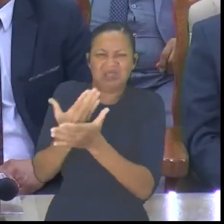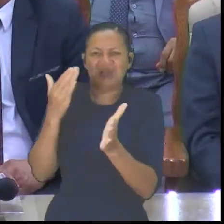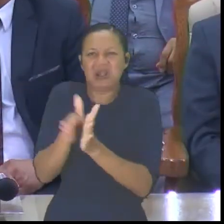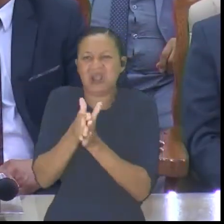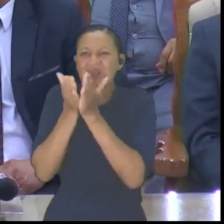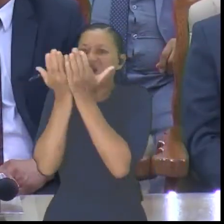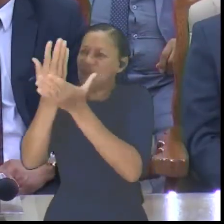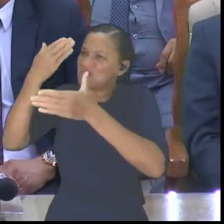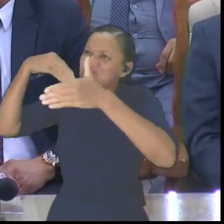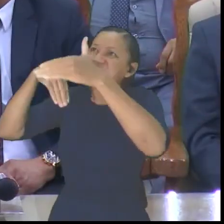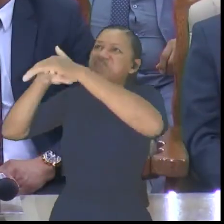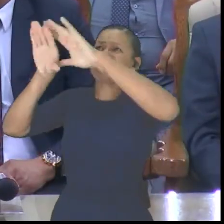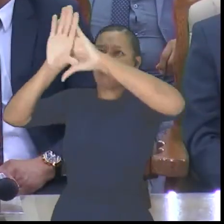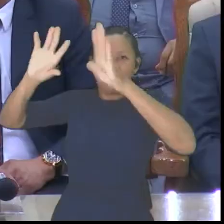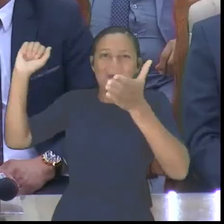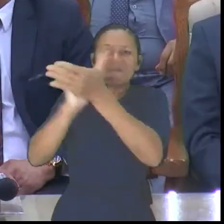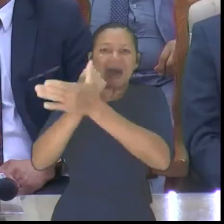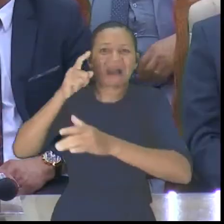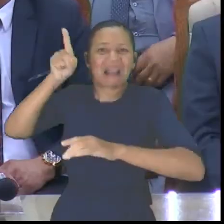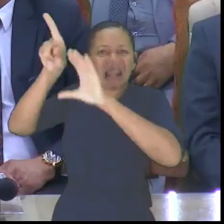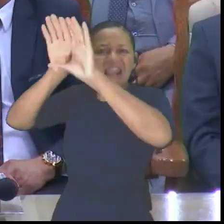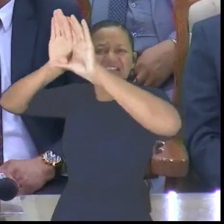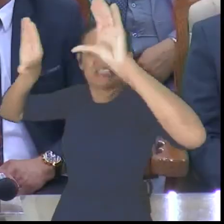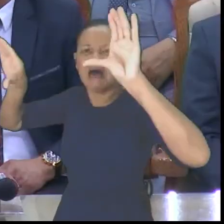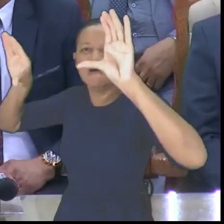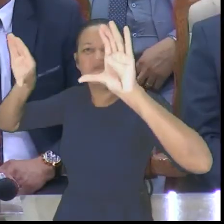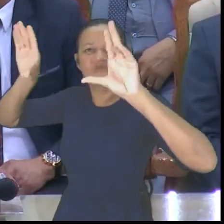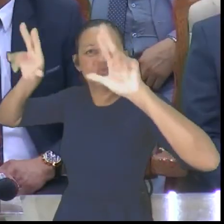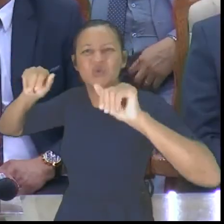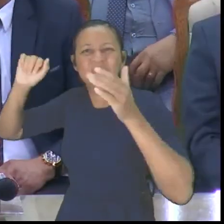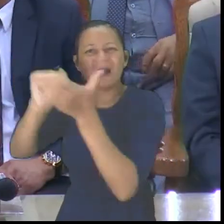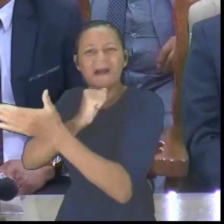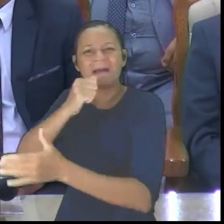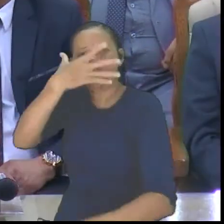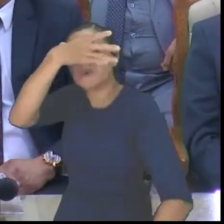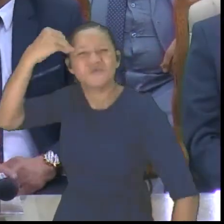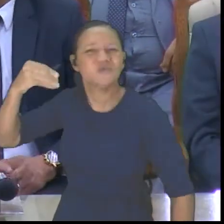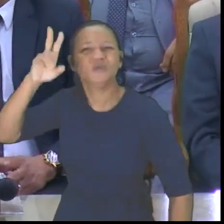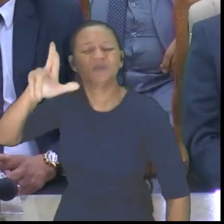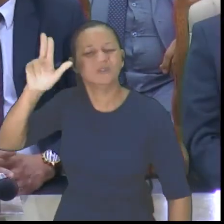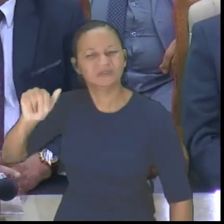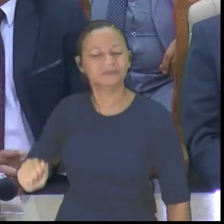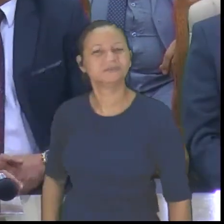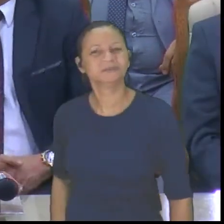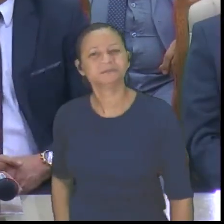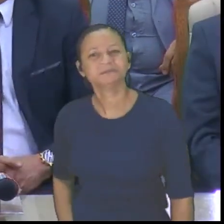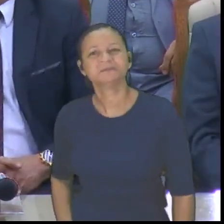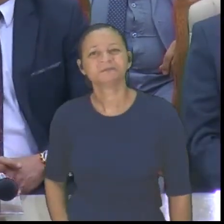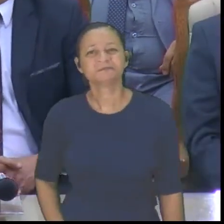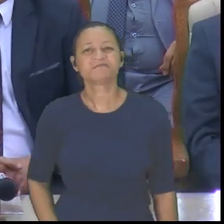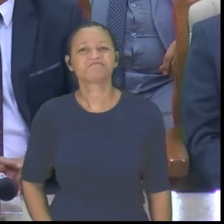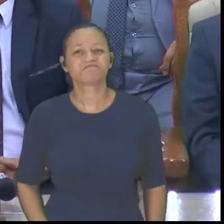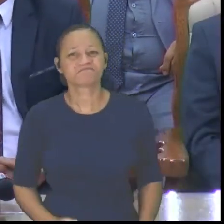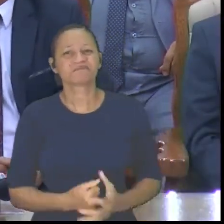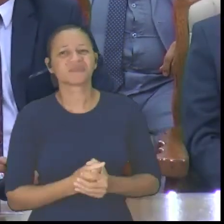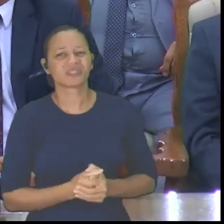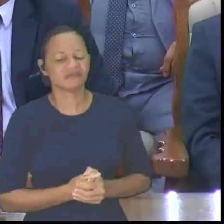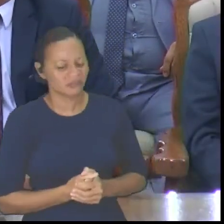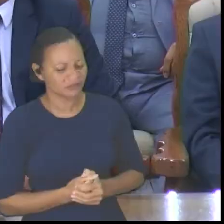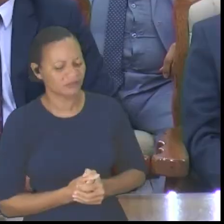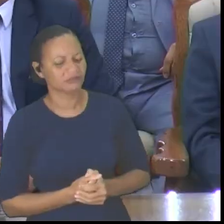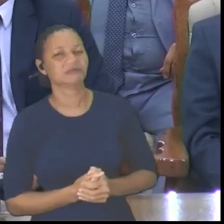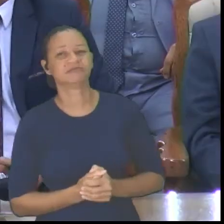onde ninguém apaga: o céu. Eu vou repetir para você melhorar esse glória a